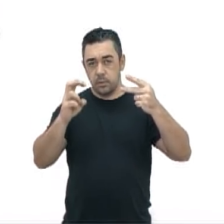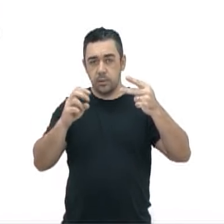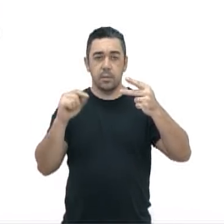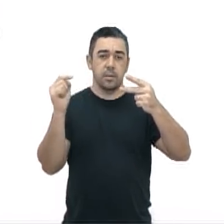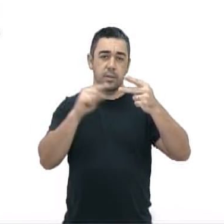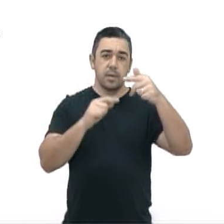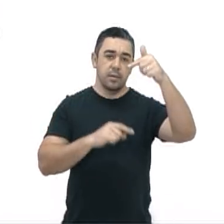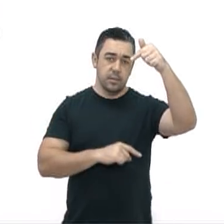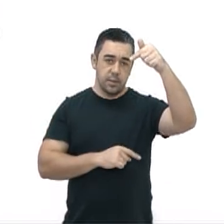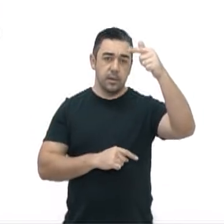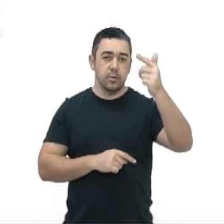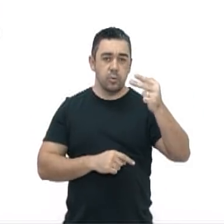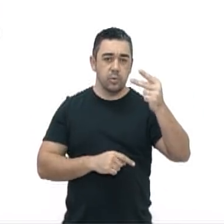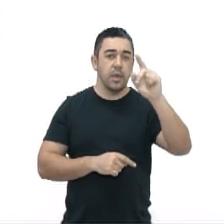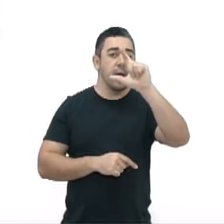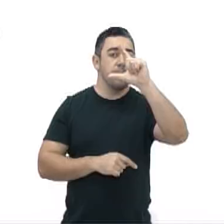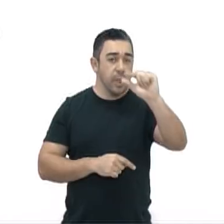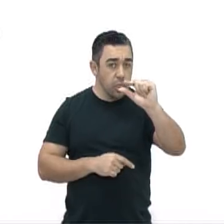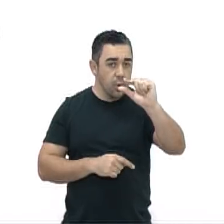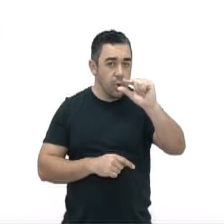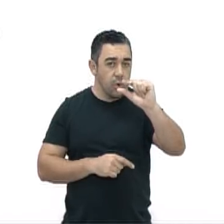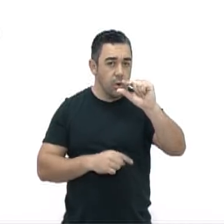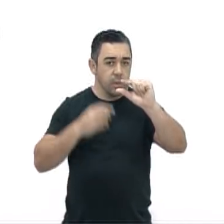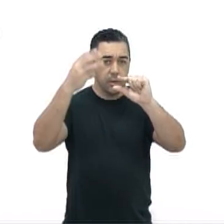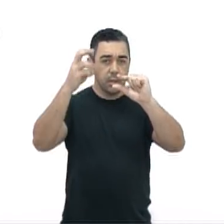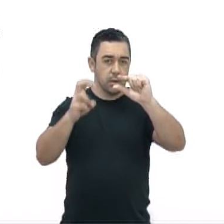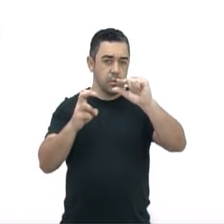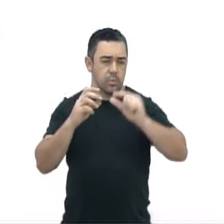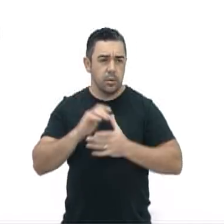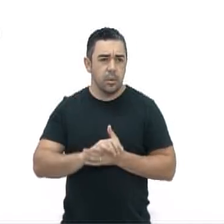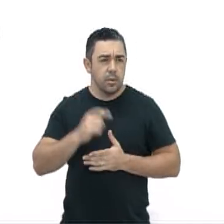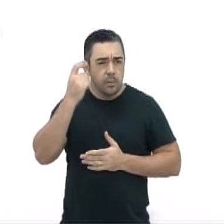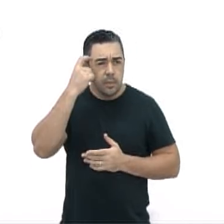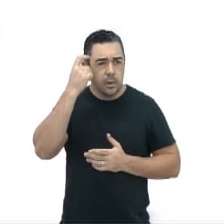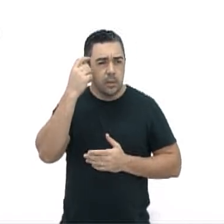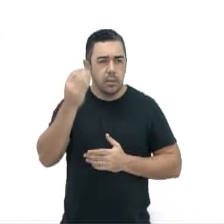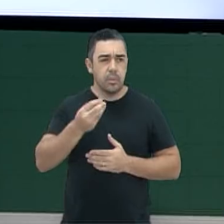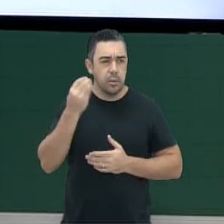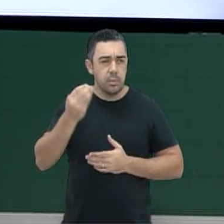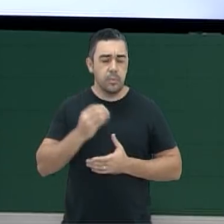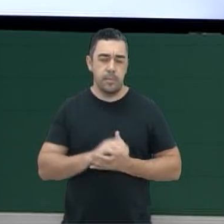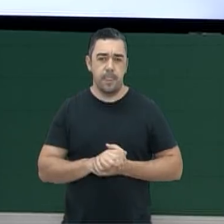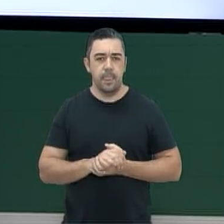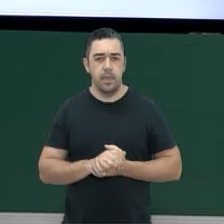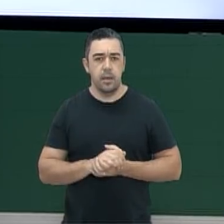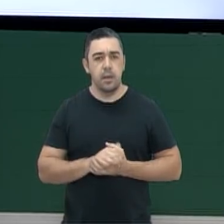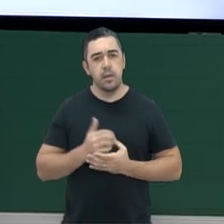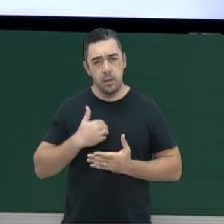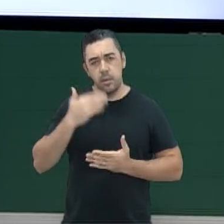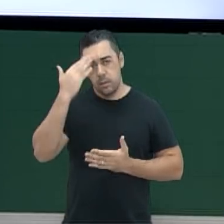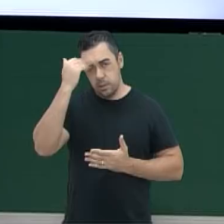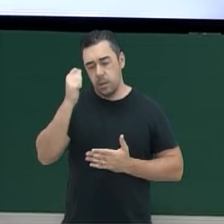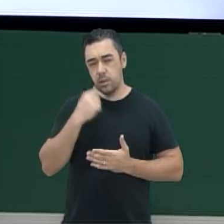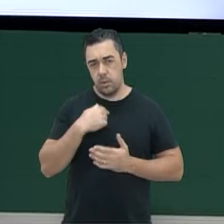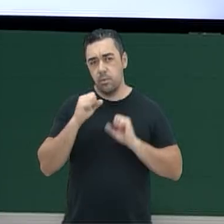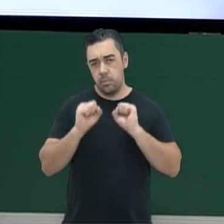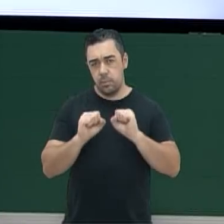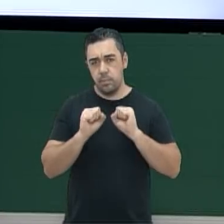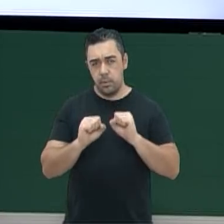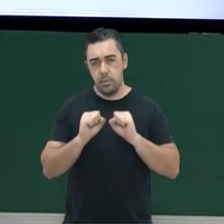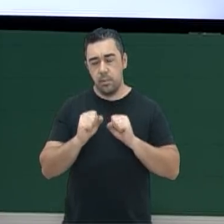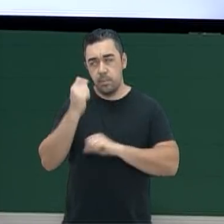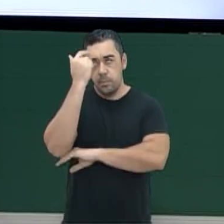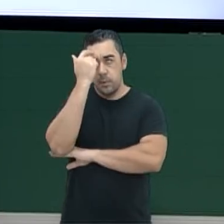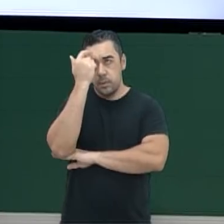menor do que 3/5. Como é que a prof pensou? Eu sei, professora, que eu posso pensar